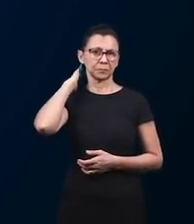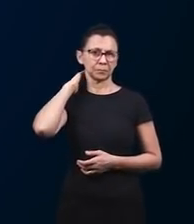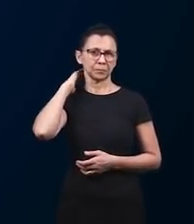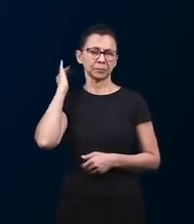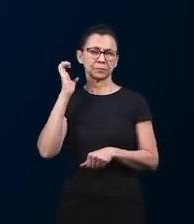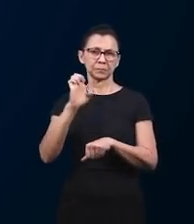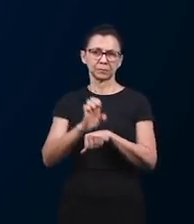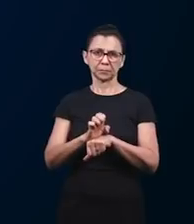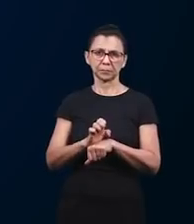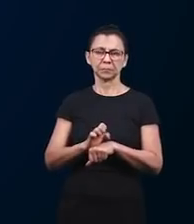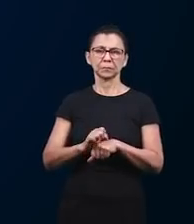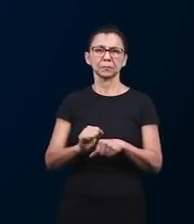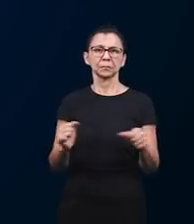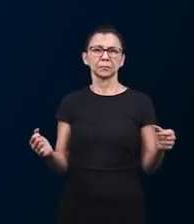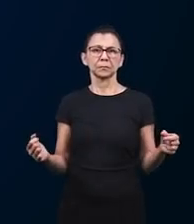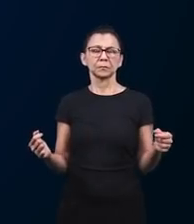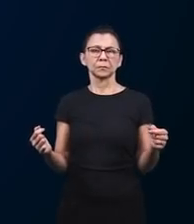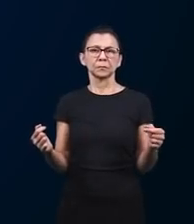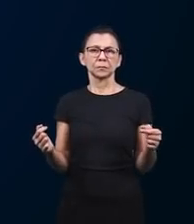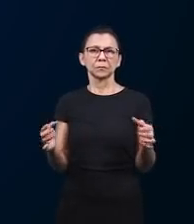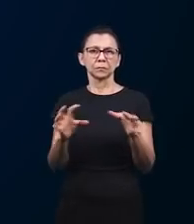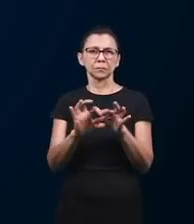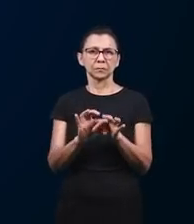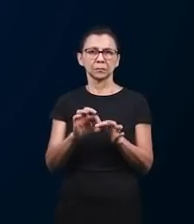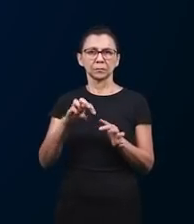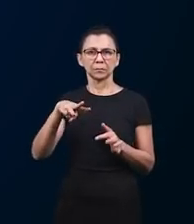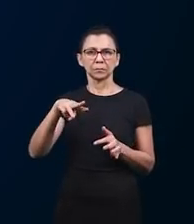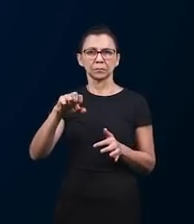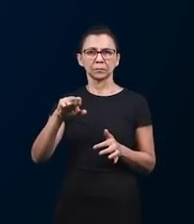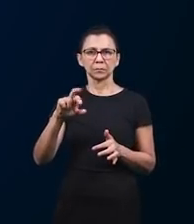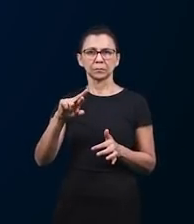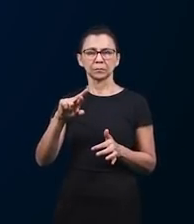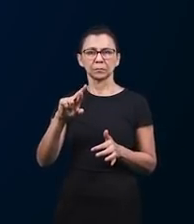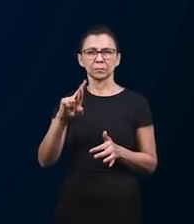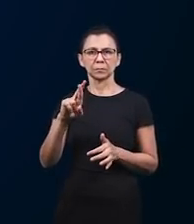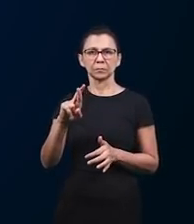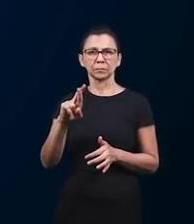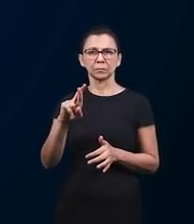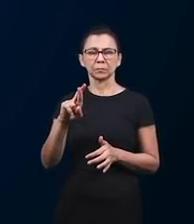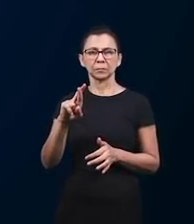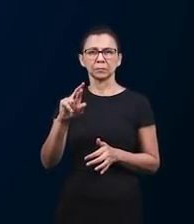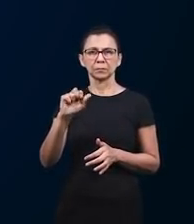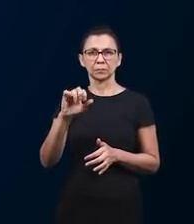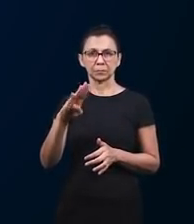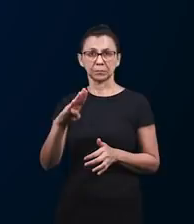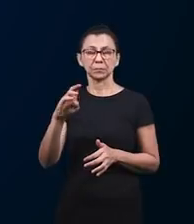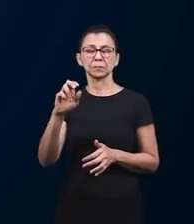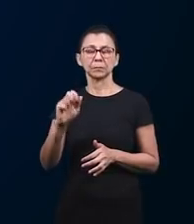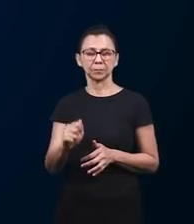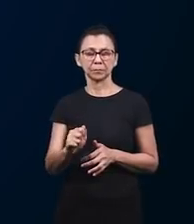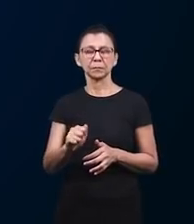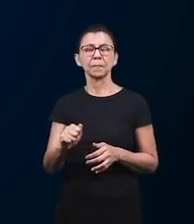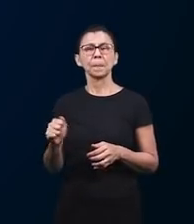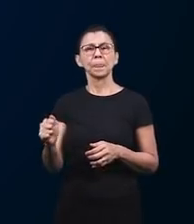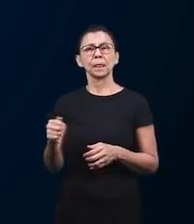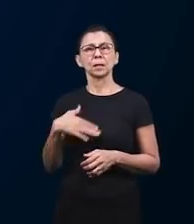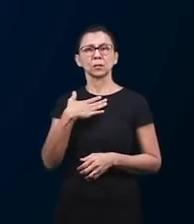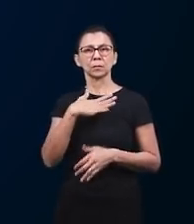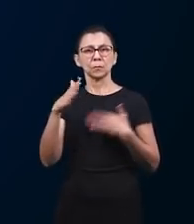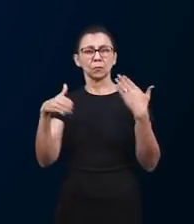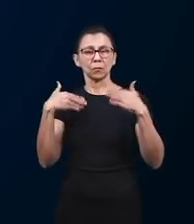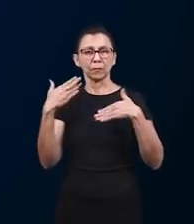Marabá. Gostaríamos também de deixar um testemunho da nossa alegria na participação das igrejas, dos irmãos, o envio